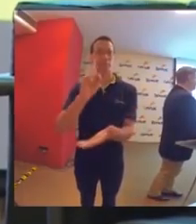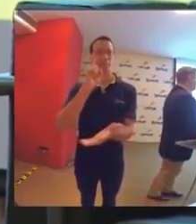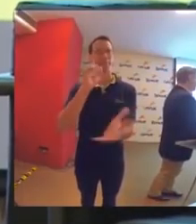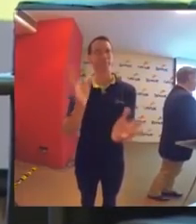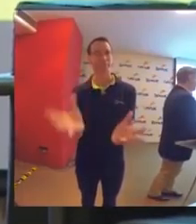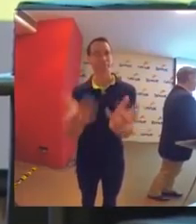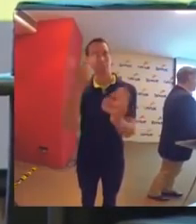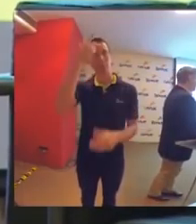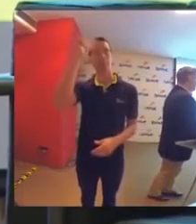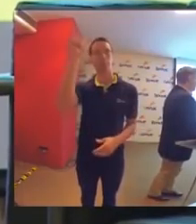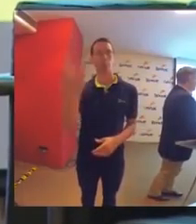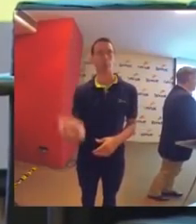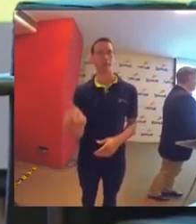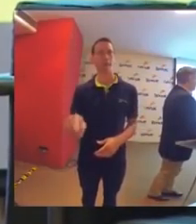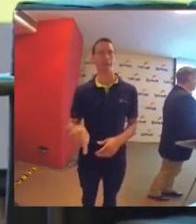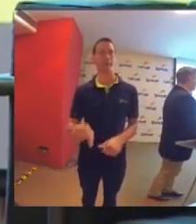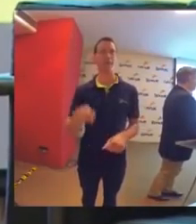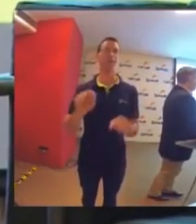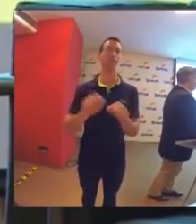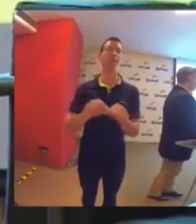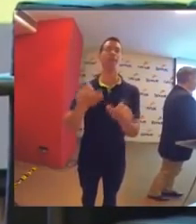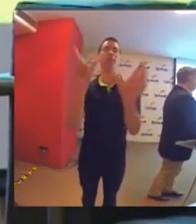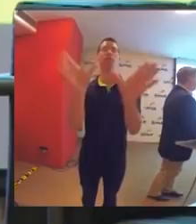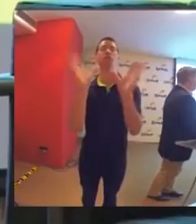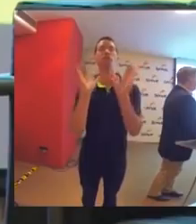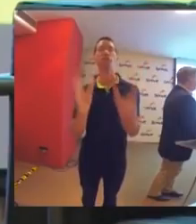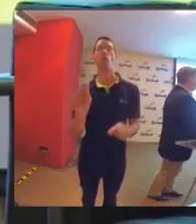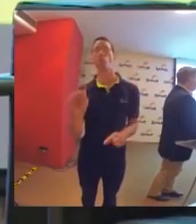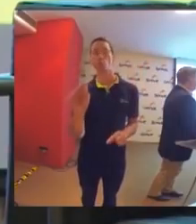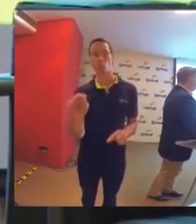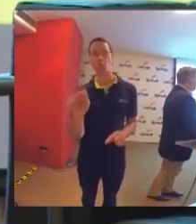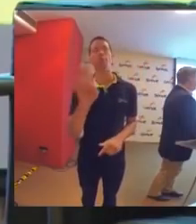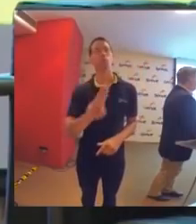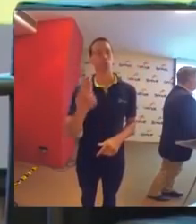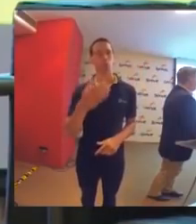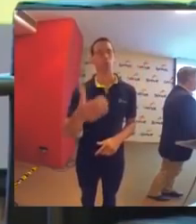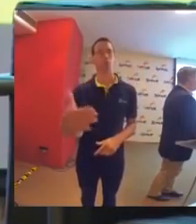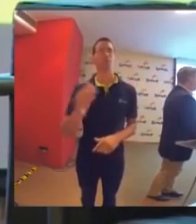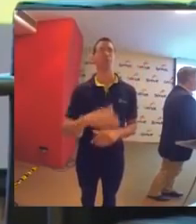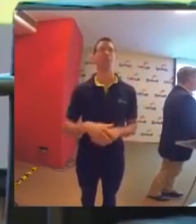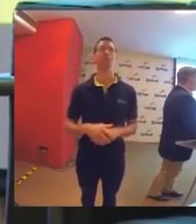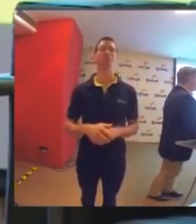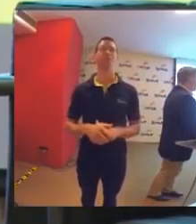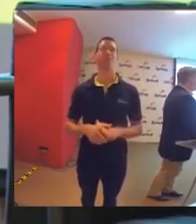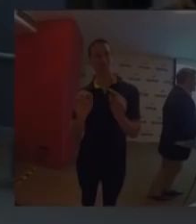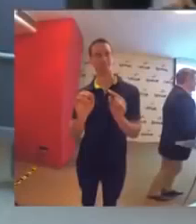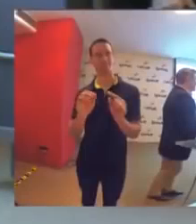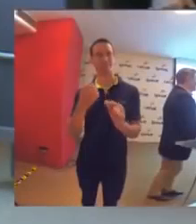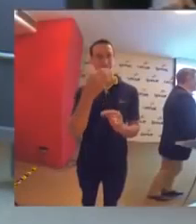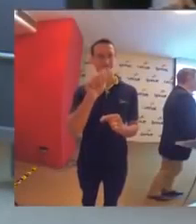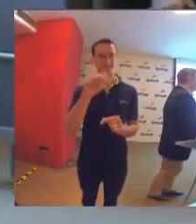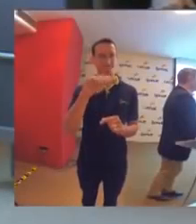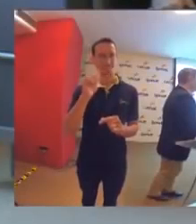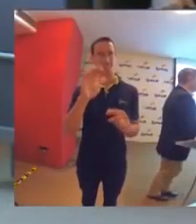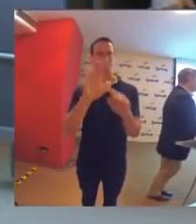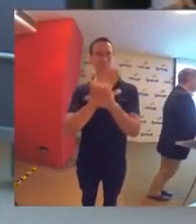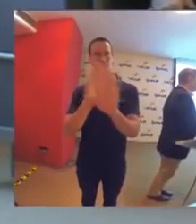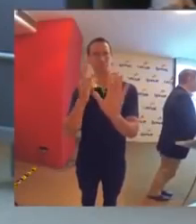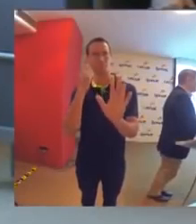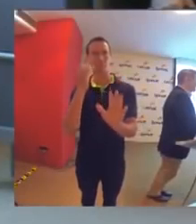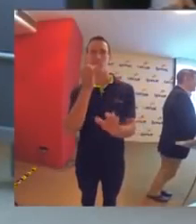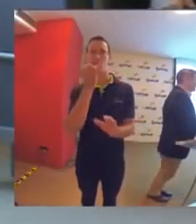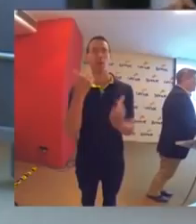já fazem. Não vamos estar a entrar com rupturas súbitas, isso não é comigo. Talvez valha a pena, além de agradecer, né, toda